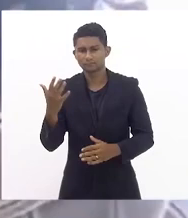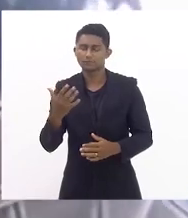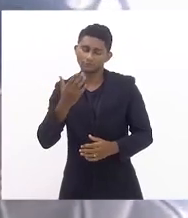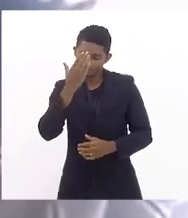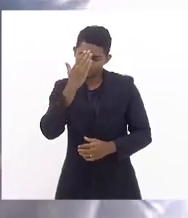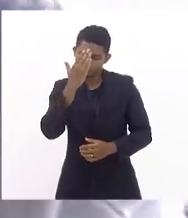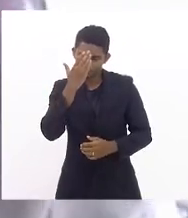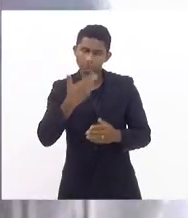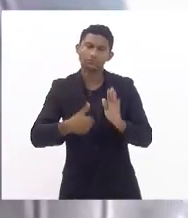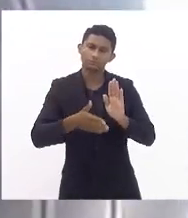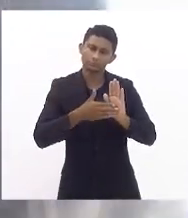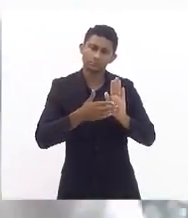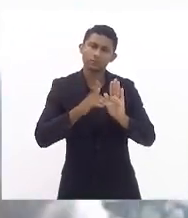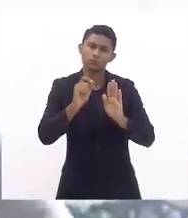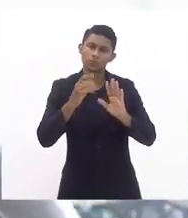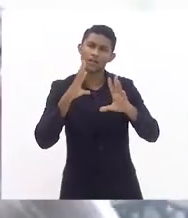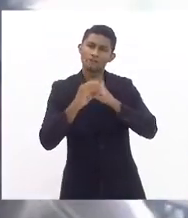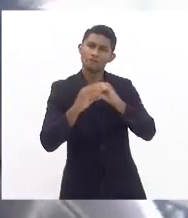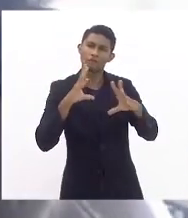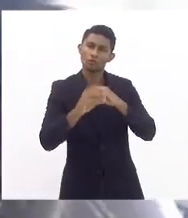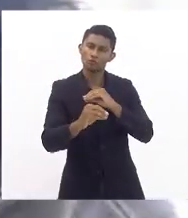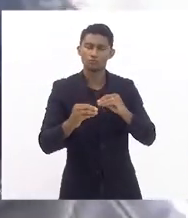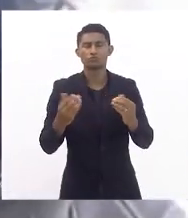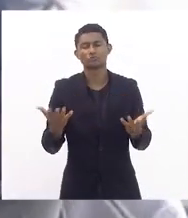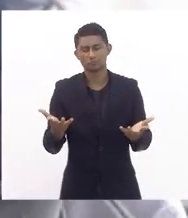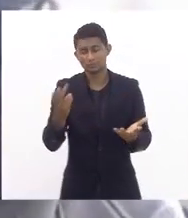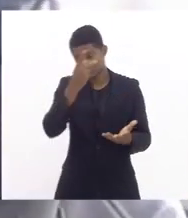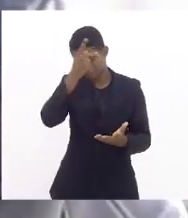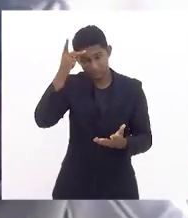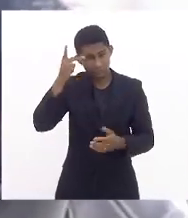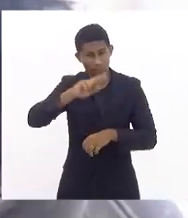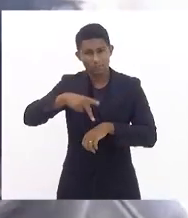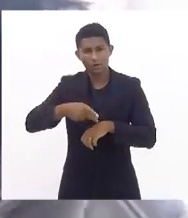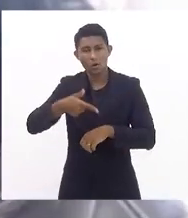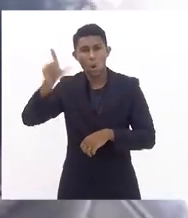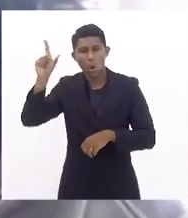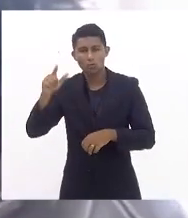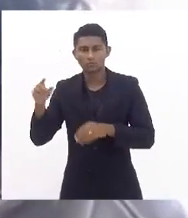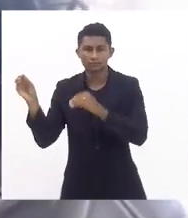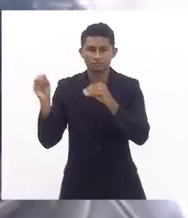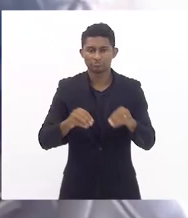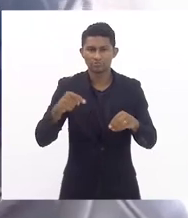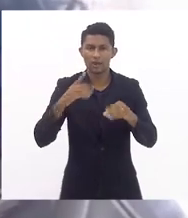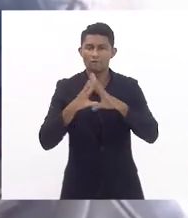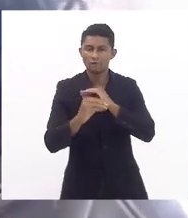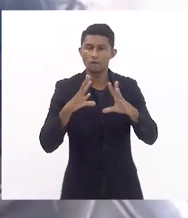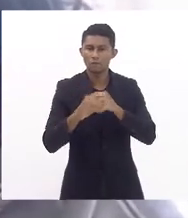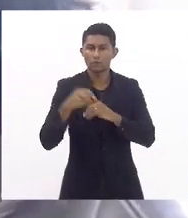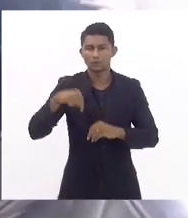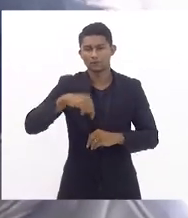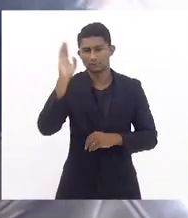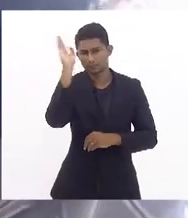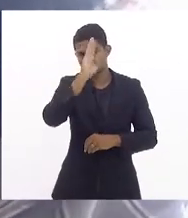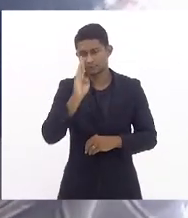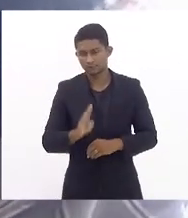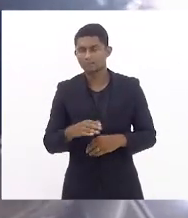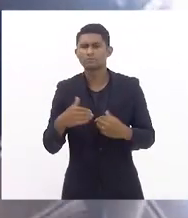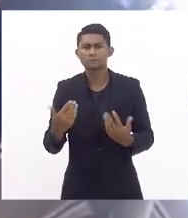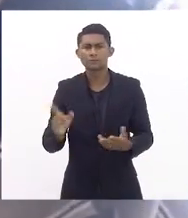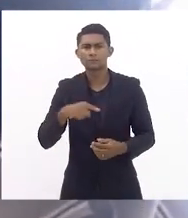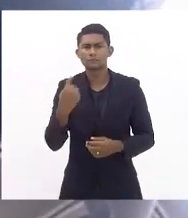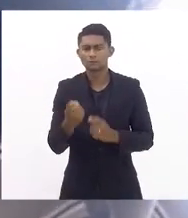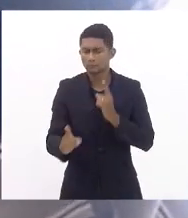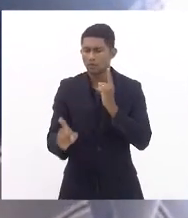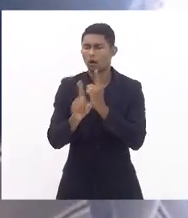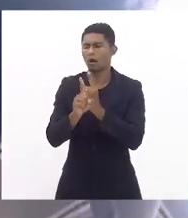do refúgio e o abrigo humanitário, e dali surgiu uma demanda, né, que constantemente apareciam em diversas